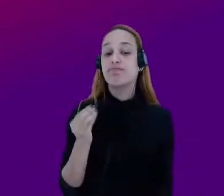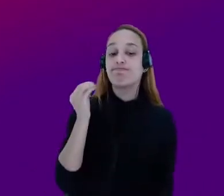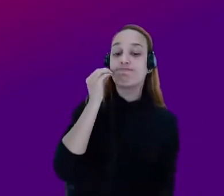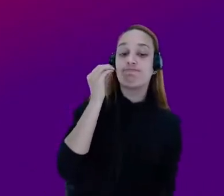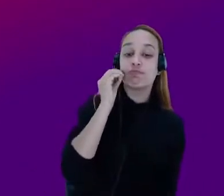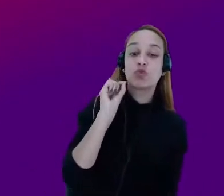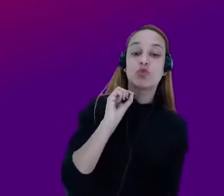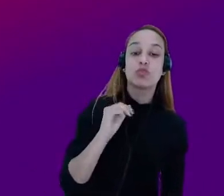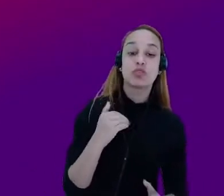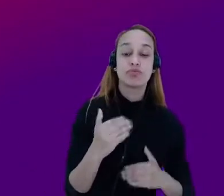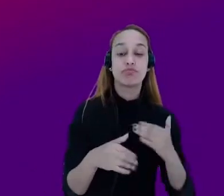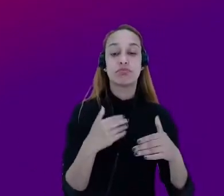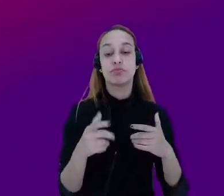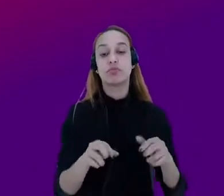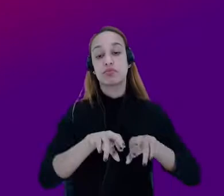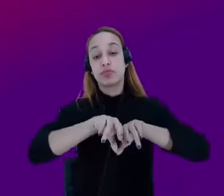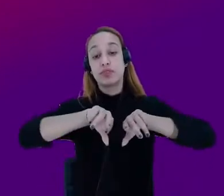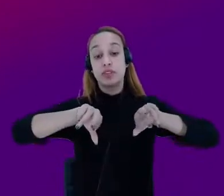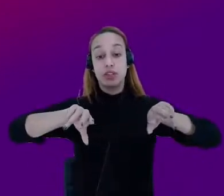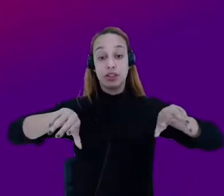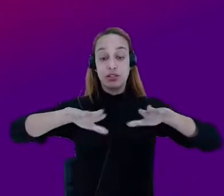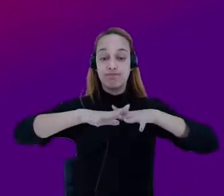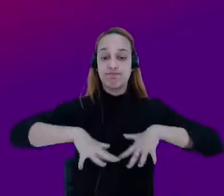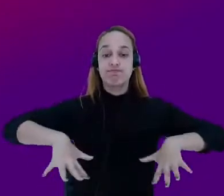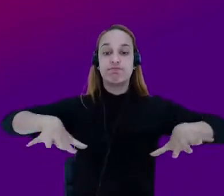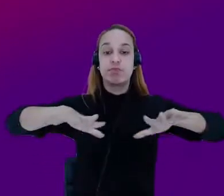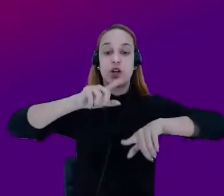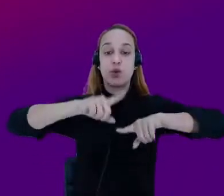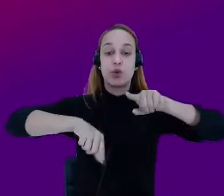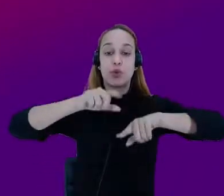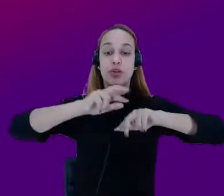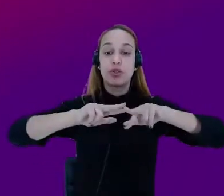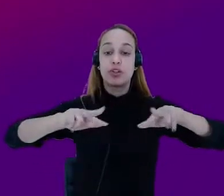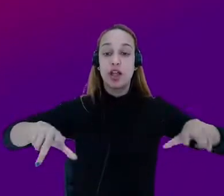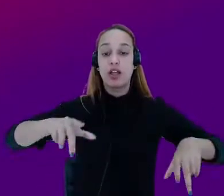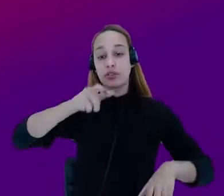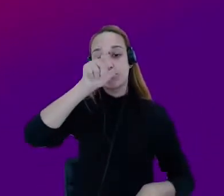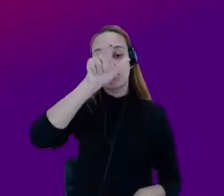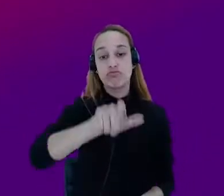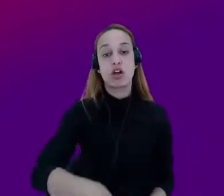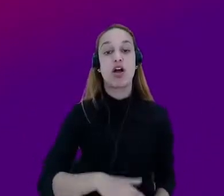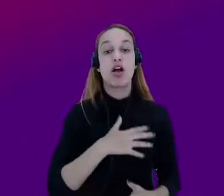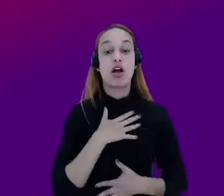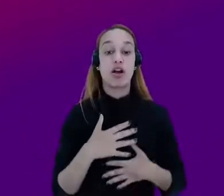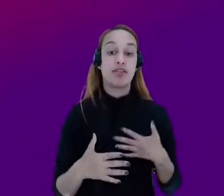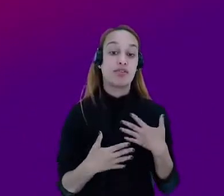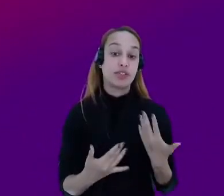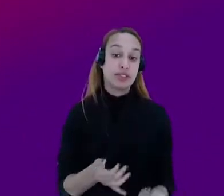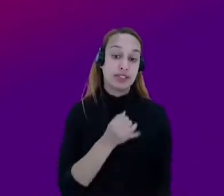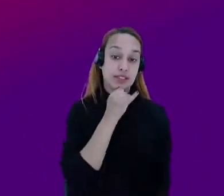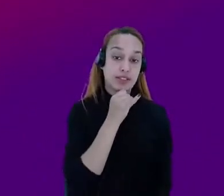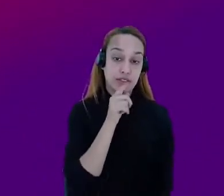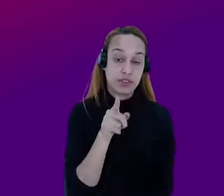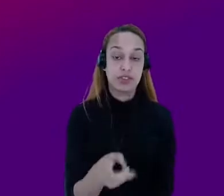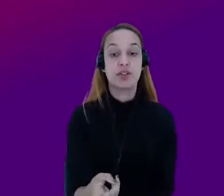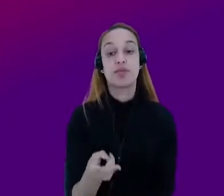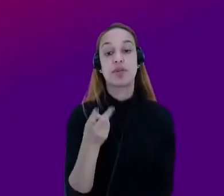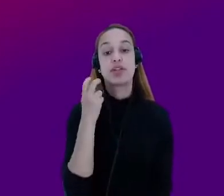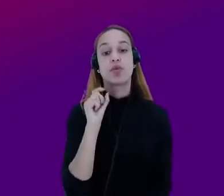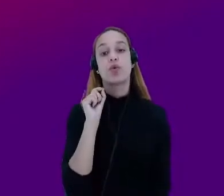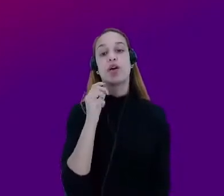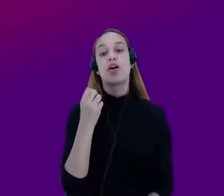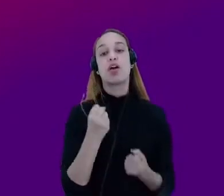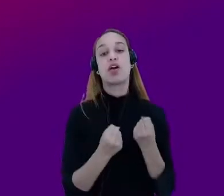crescimento das diversas linhas de produto que nós temos para pessoa física, por exemplo, você percebe que o automóvel